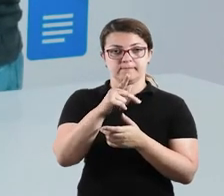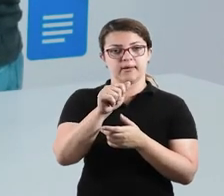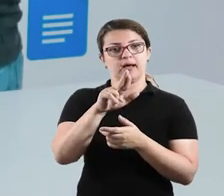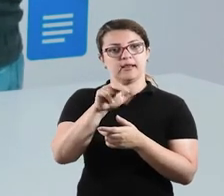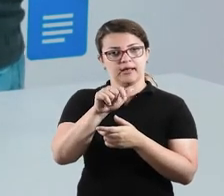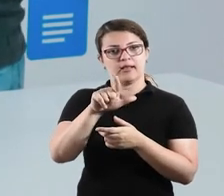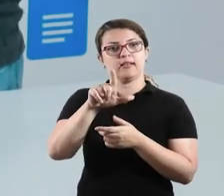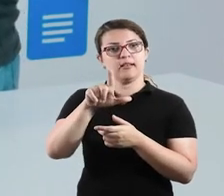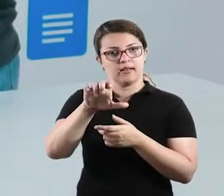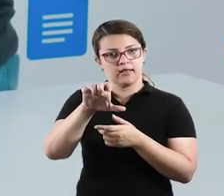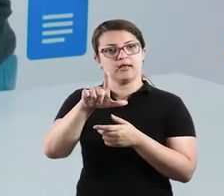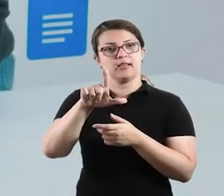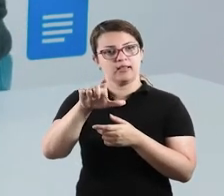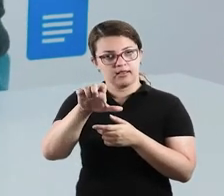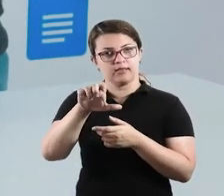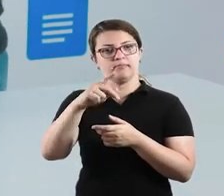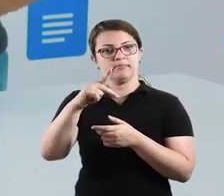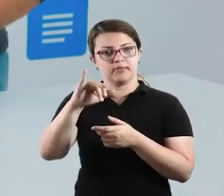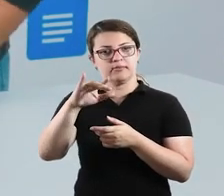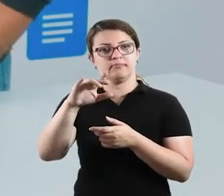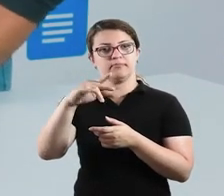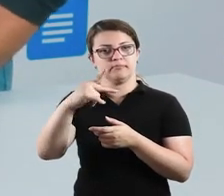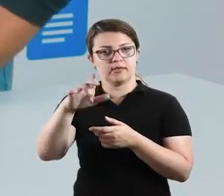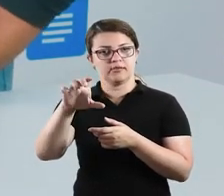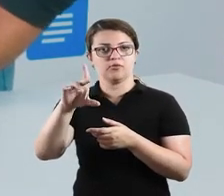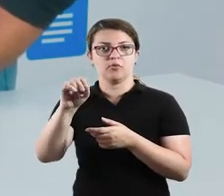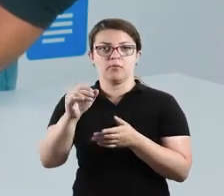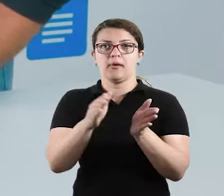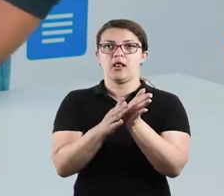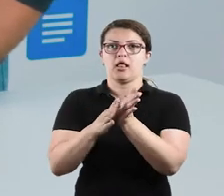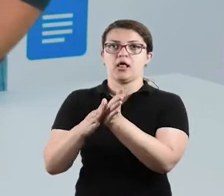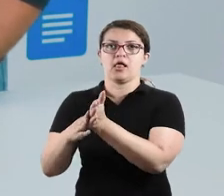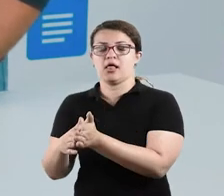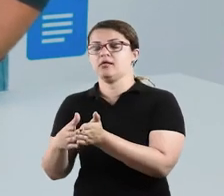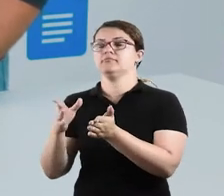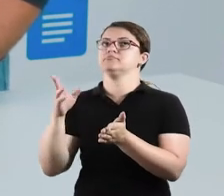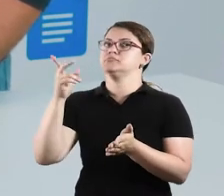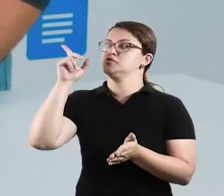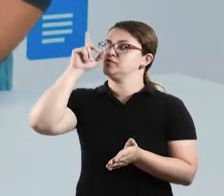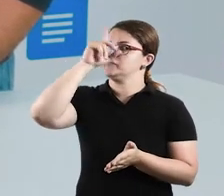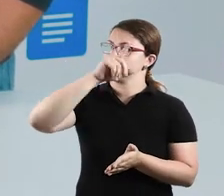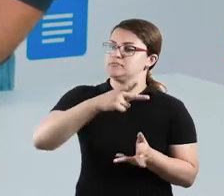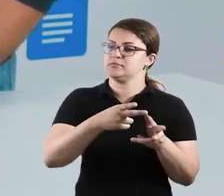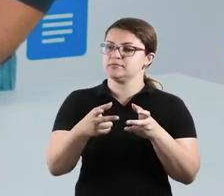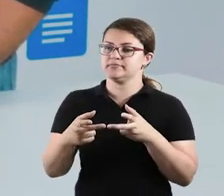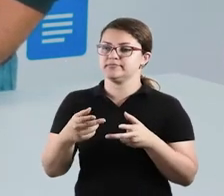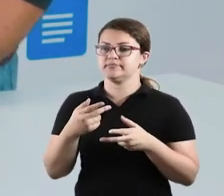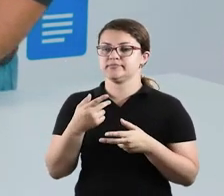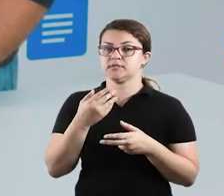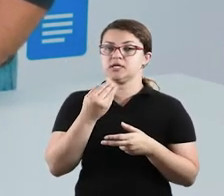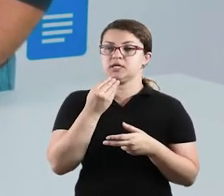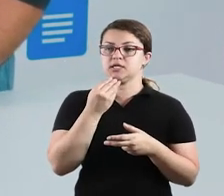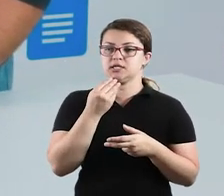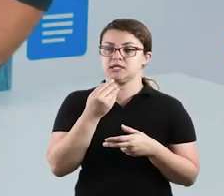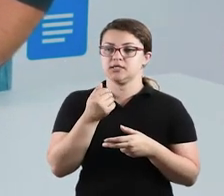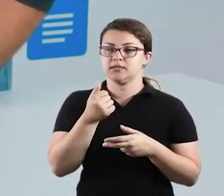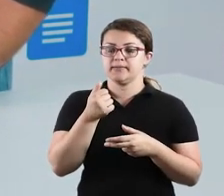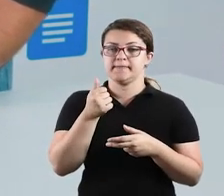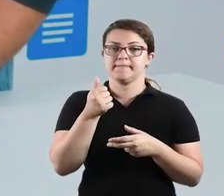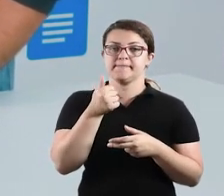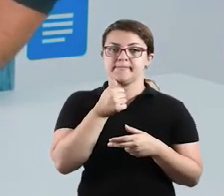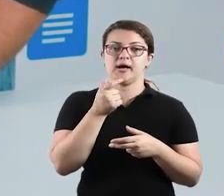Paralelepípedo. Você tá, né? Parece que está dando parabéns. Aí fica mais difícil, né? Então a gente vai colocar o dedo no queixo e contar.